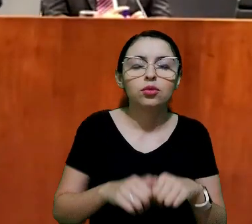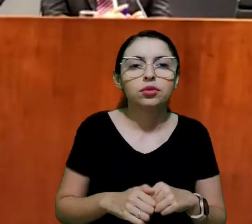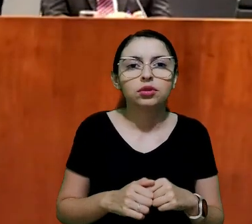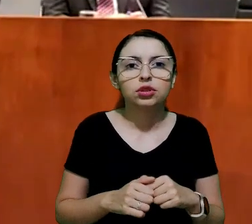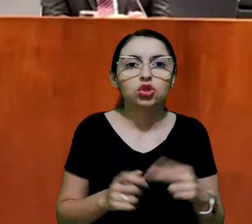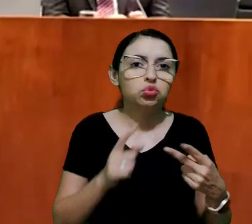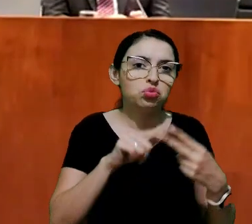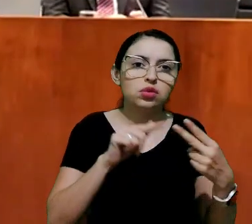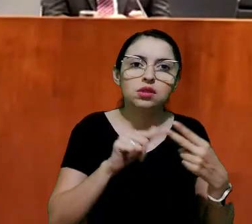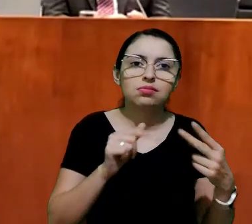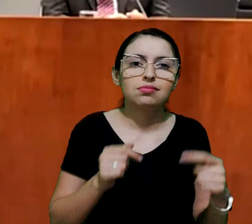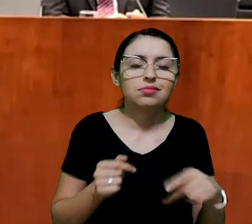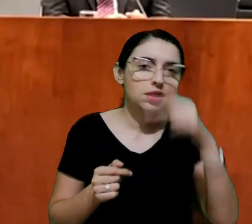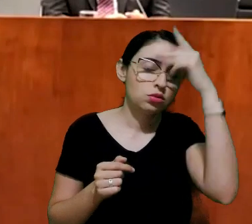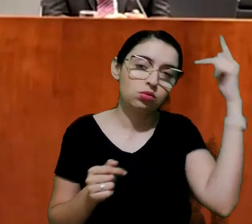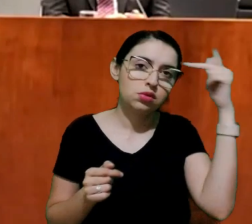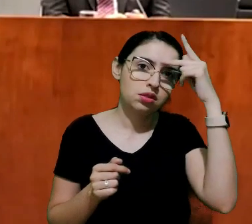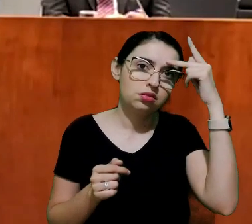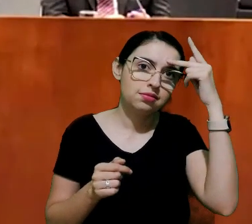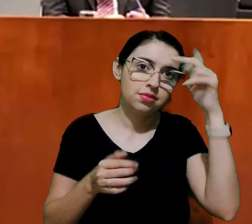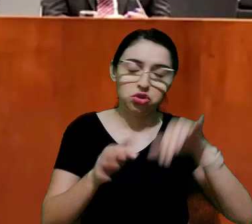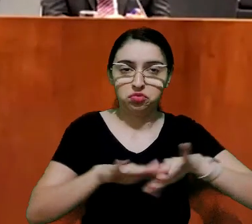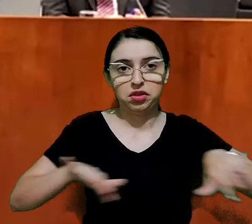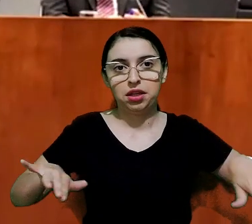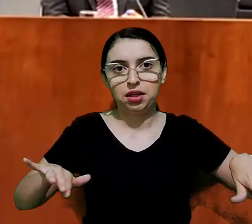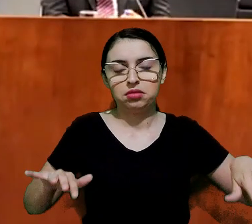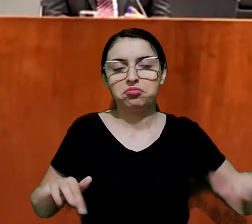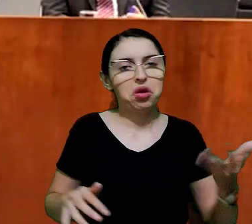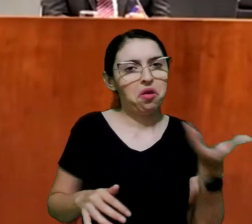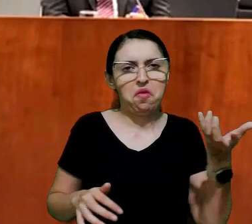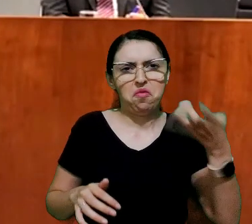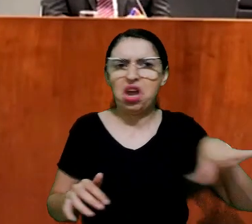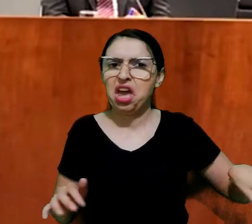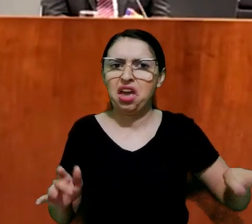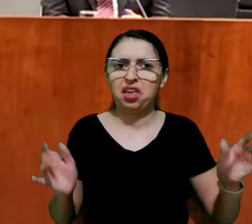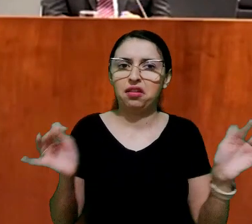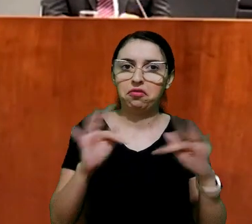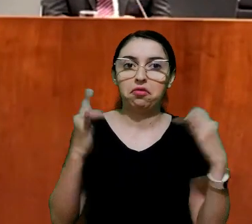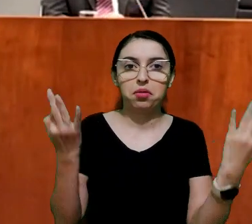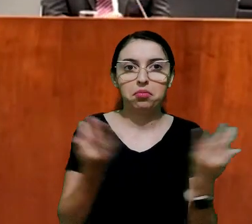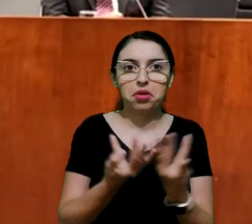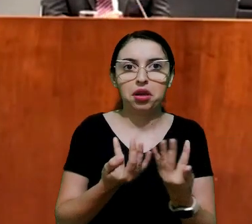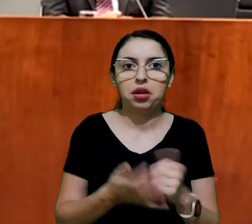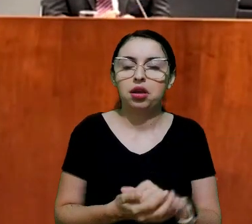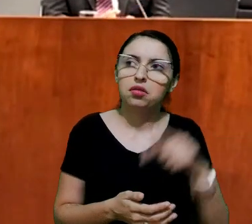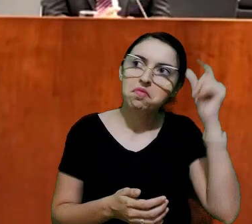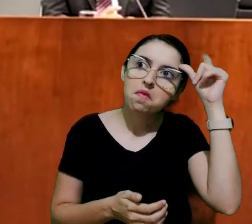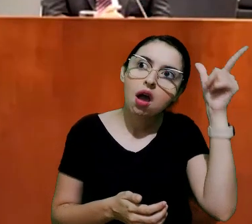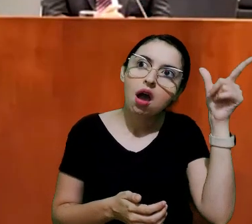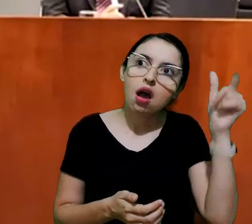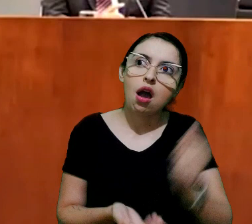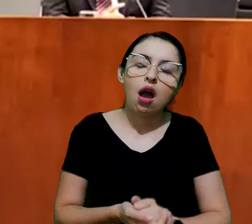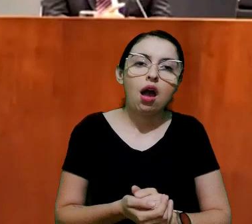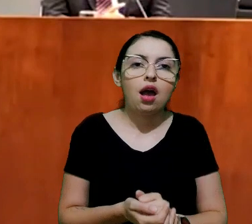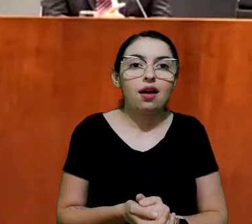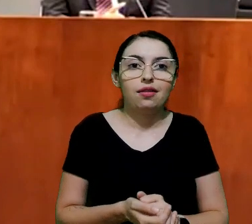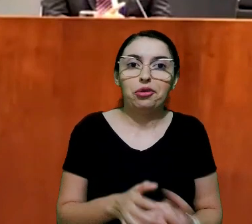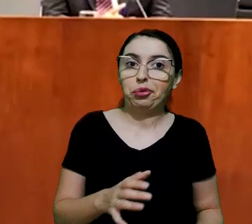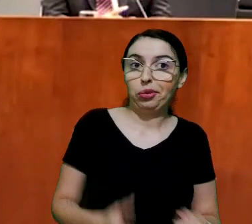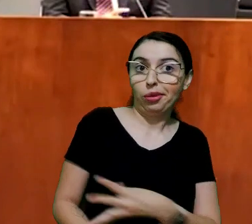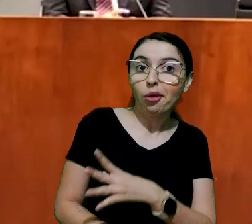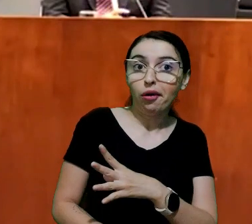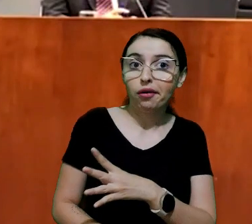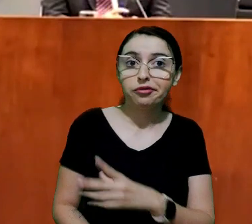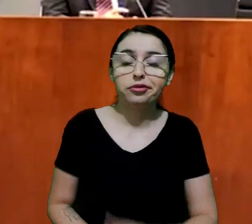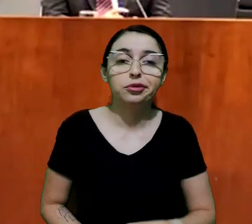duas pessoas que não estão querendo construir família? Então, são coisas muito curiosas. A modernidade, ela sempre nos coloca com